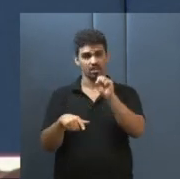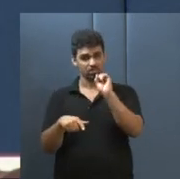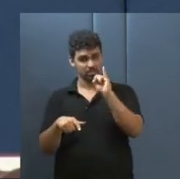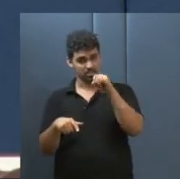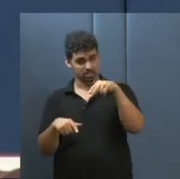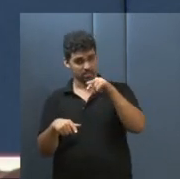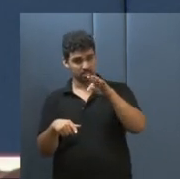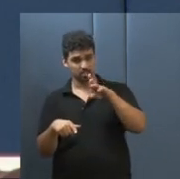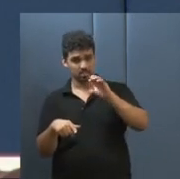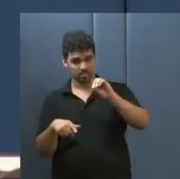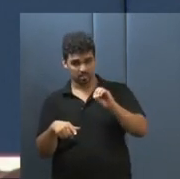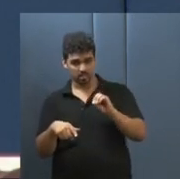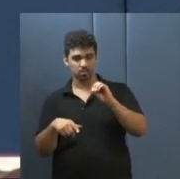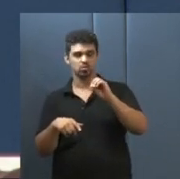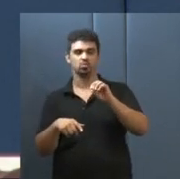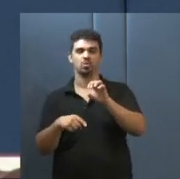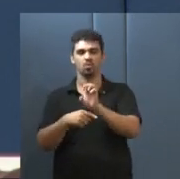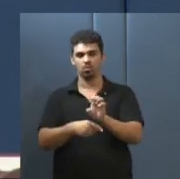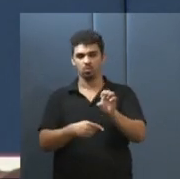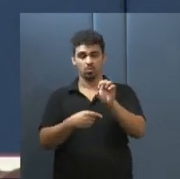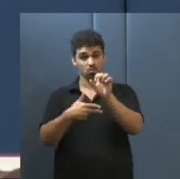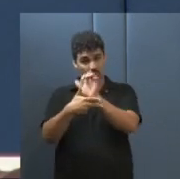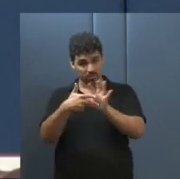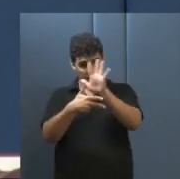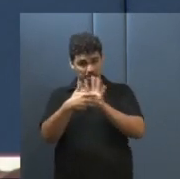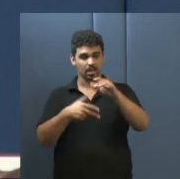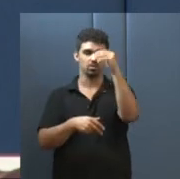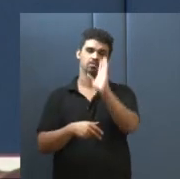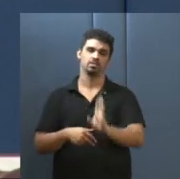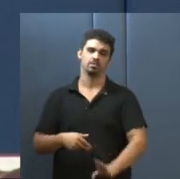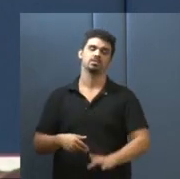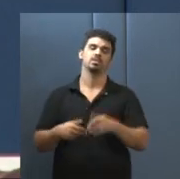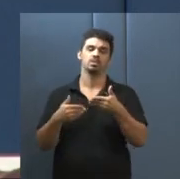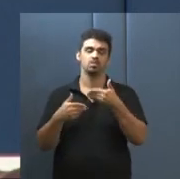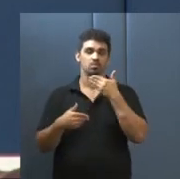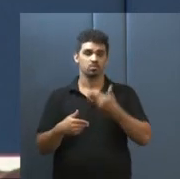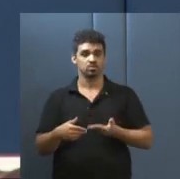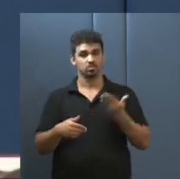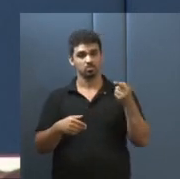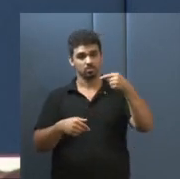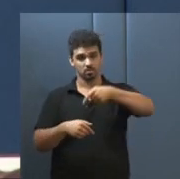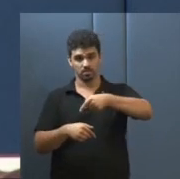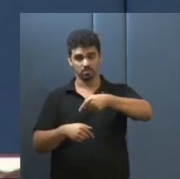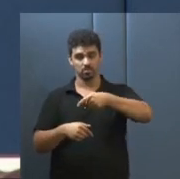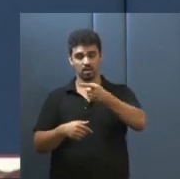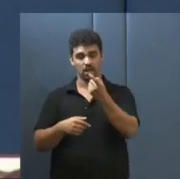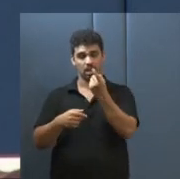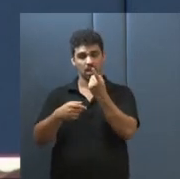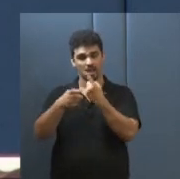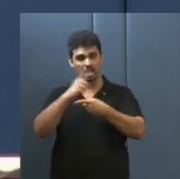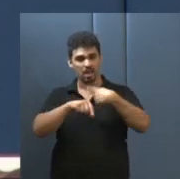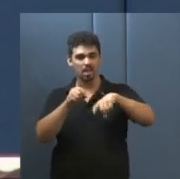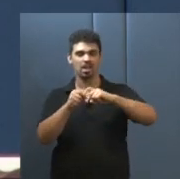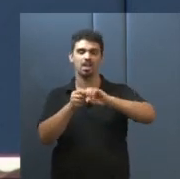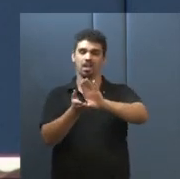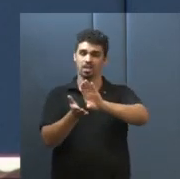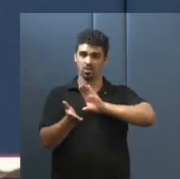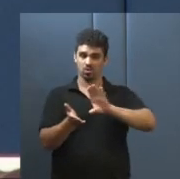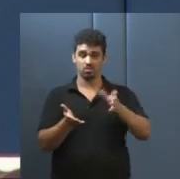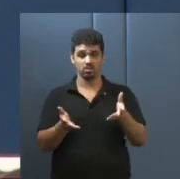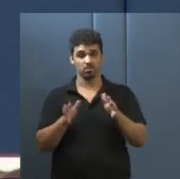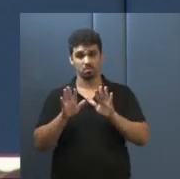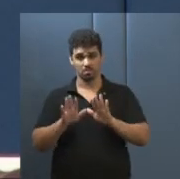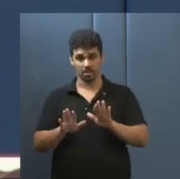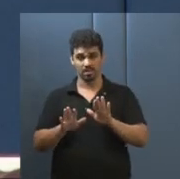nunca o Estado brasileiro efetivamente foi chamado a participar, indenizando e recuperando. Só que